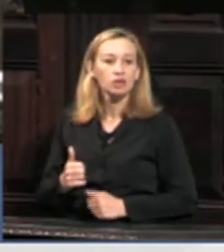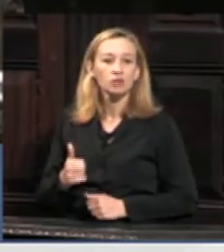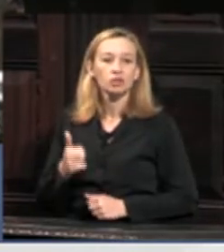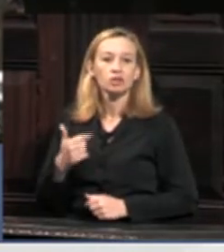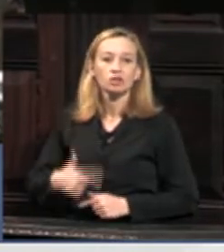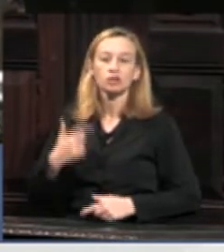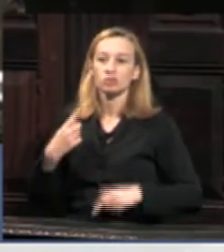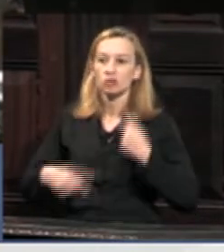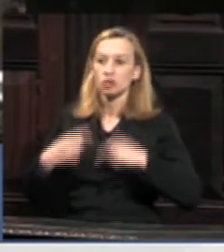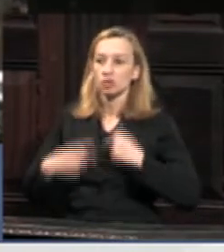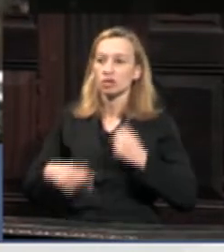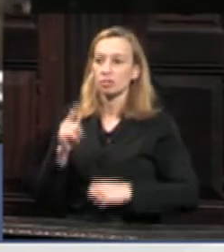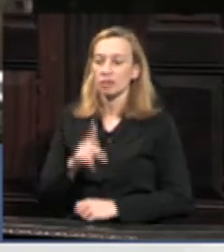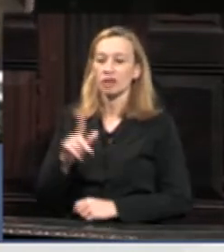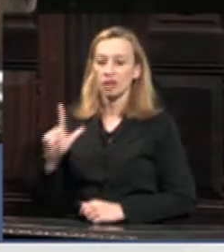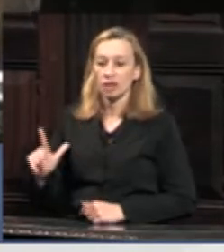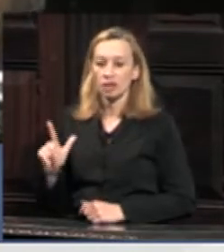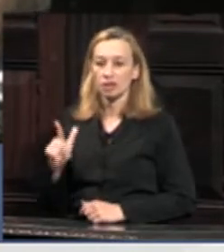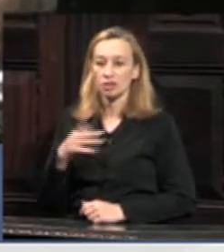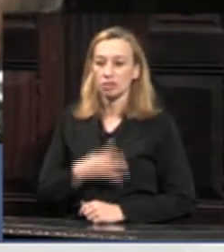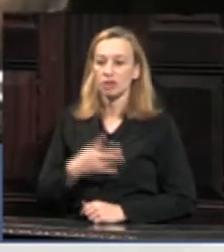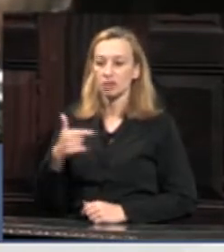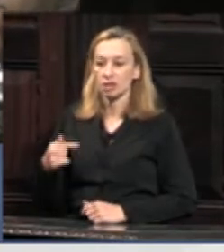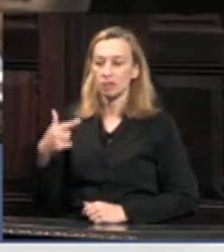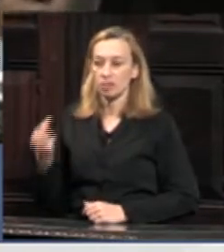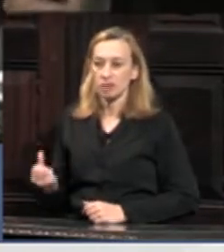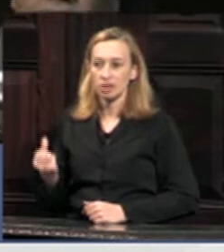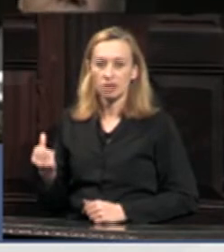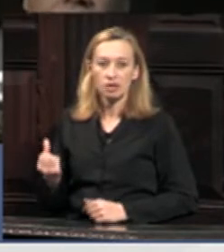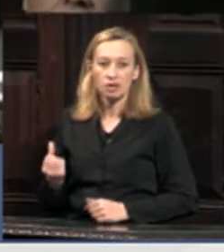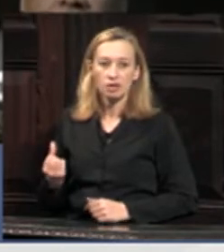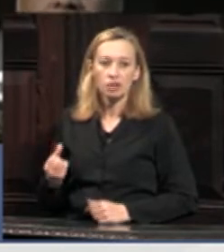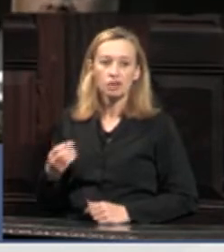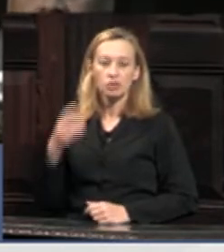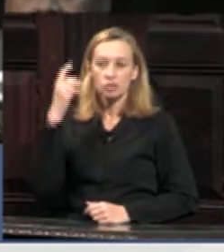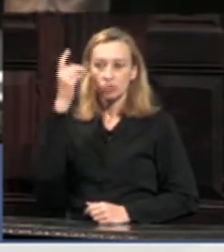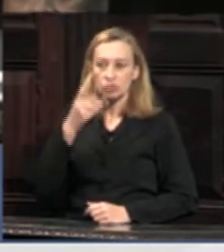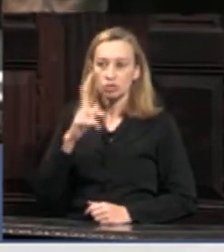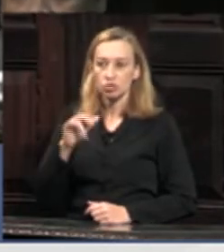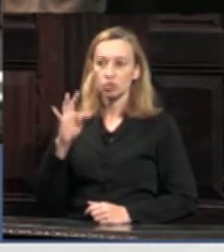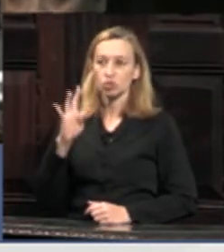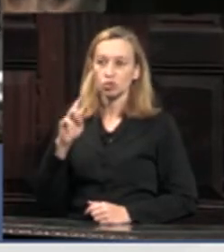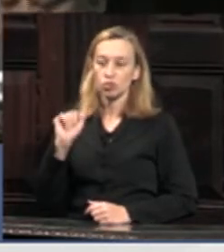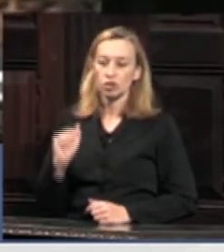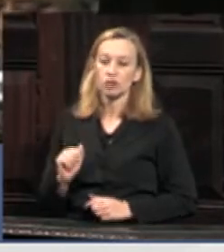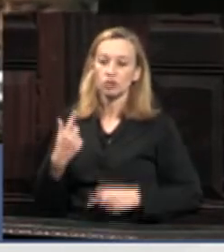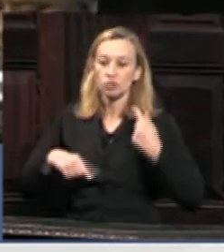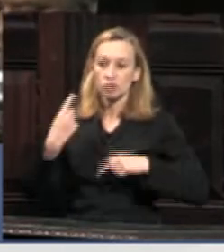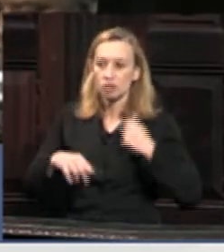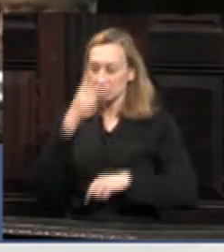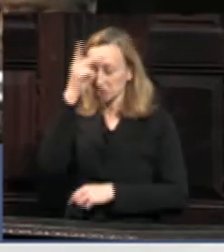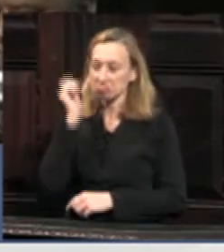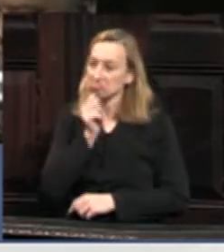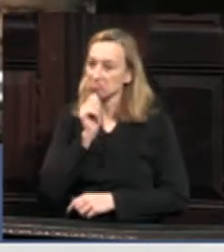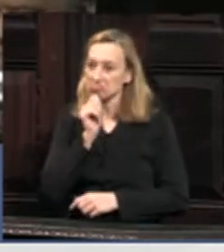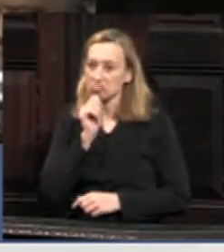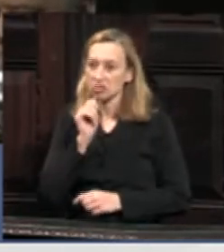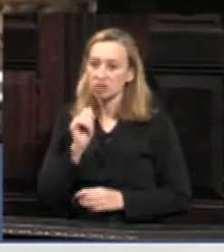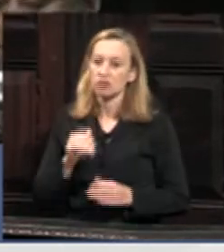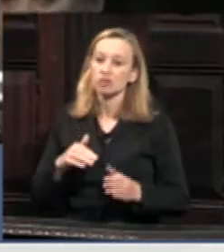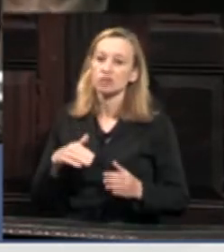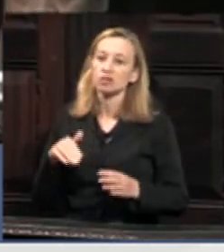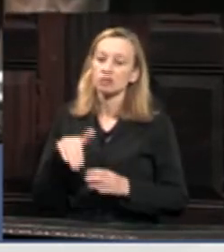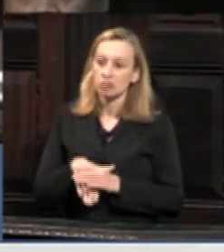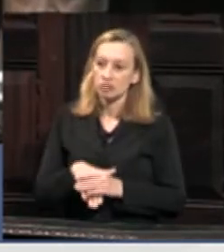Em segunda discussão, PL 4176-2018, de autoria do deputado Gustavo Tutuca. Em discussão. Não havendo quem queira discutir,